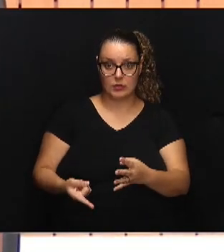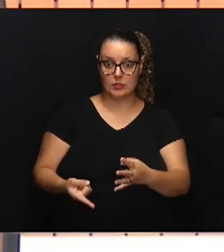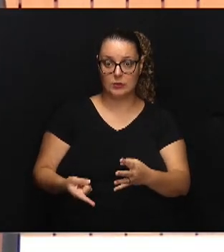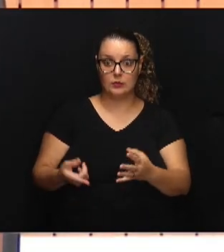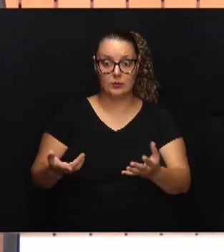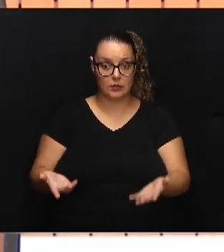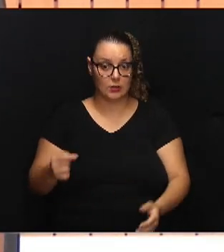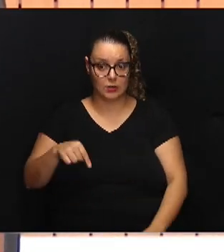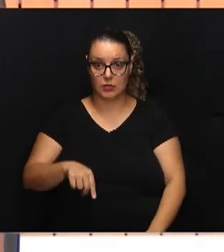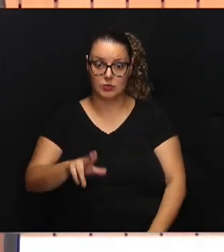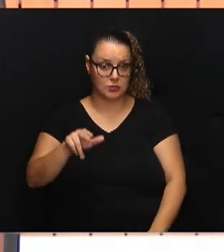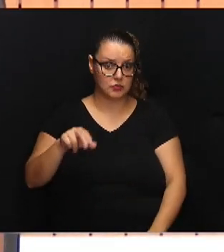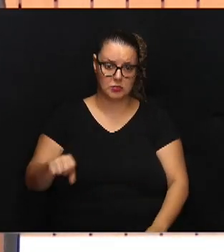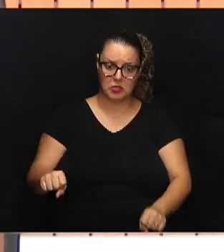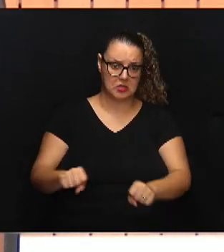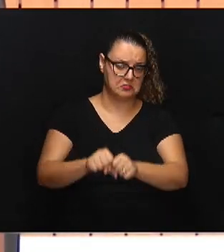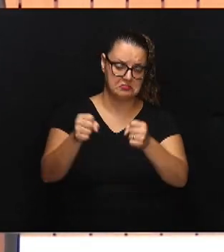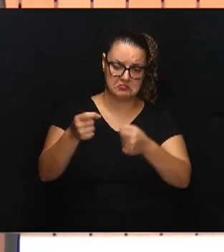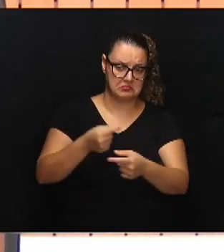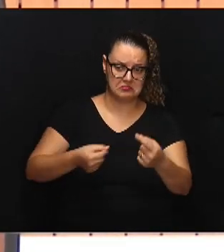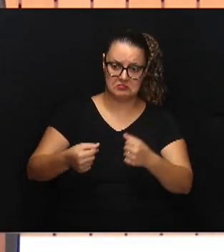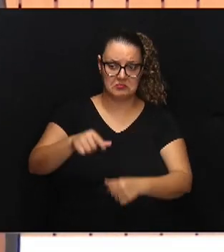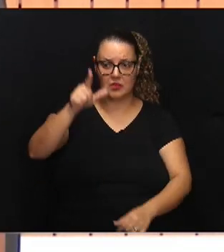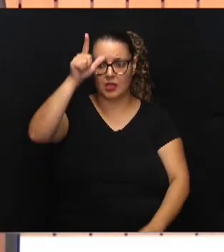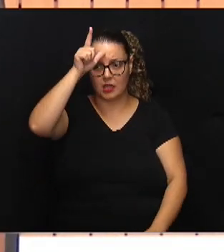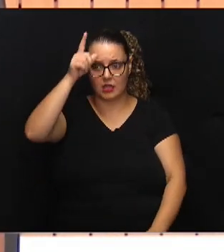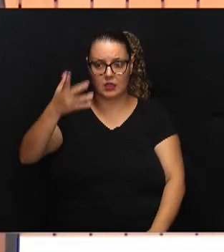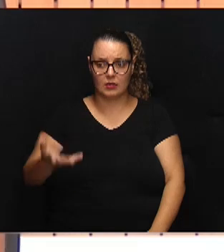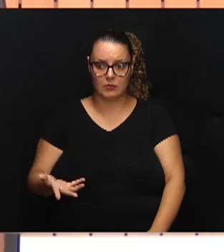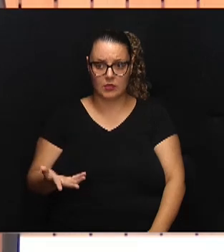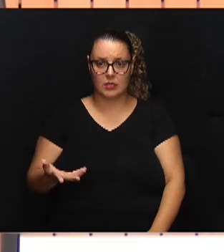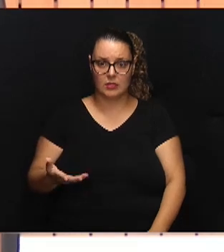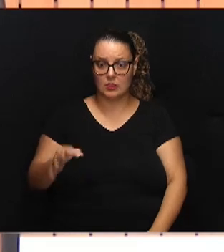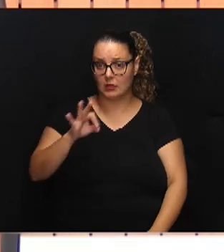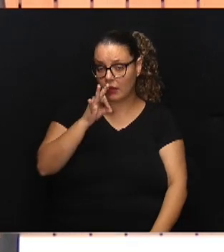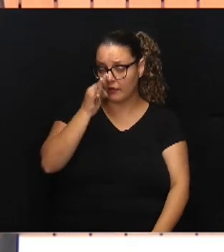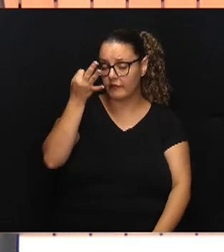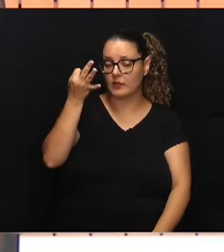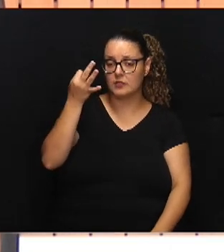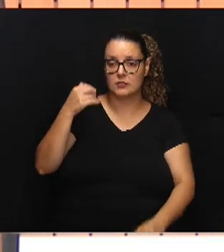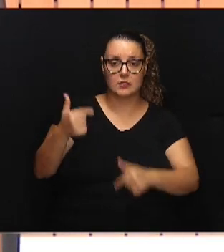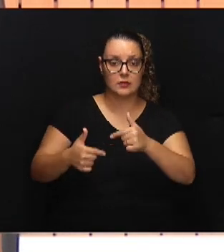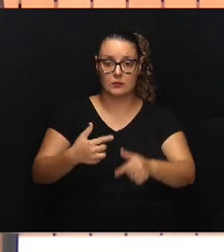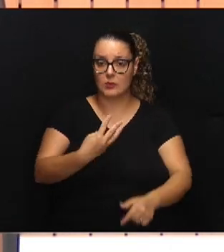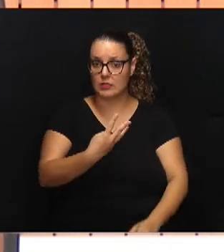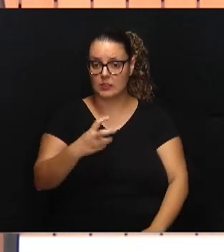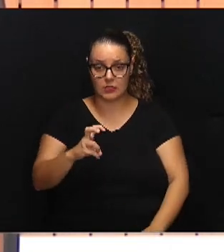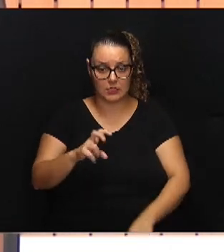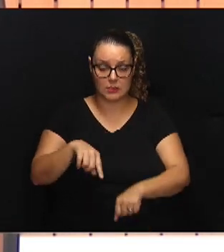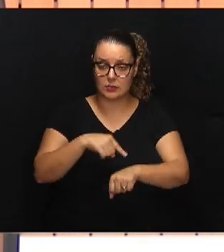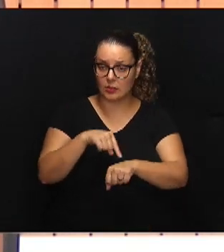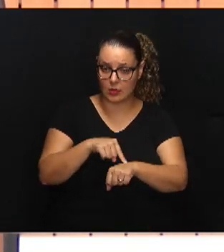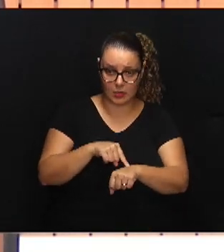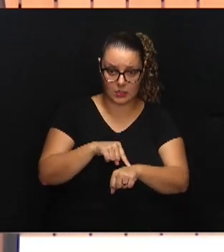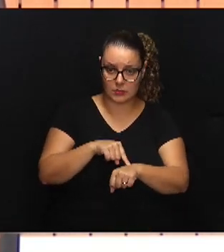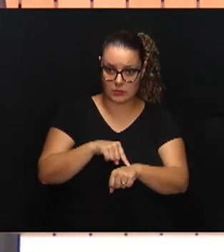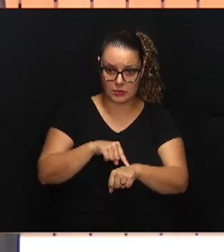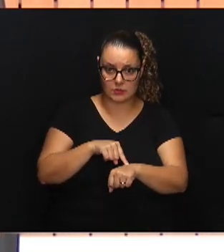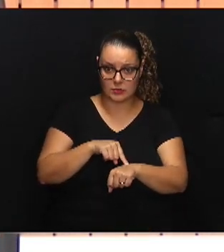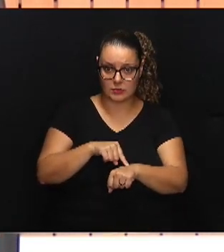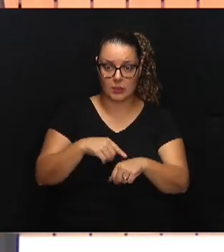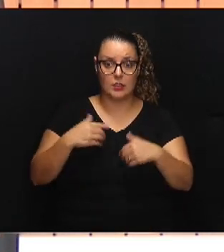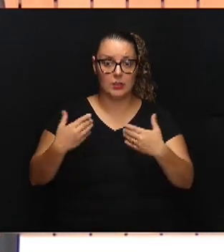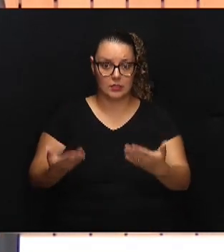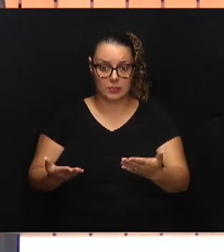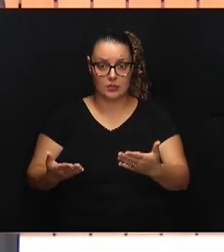E isso nunca quebrou a economia alemã. Na França, se trabalha 35 horas, né? Então,